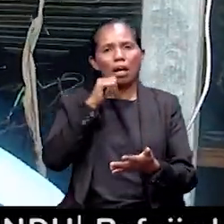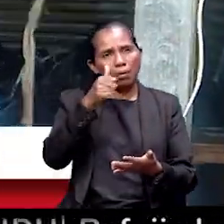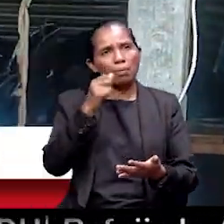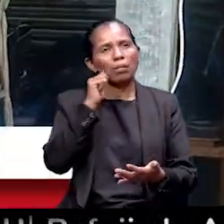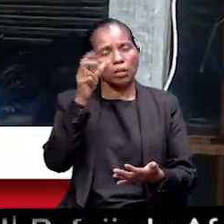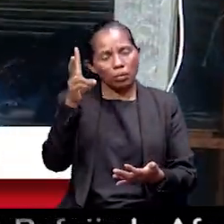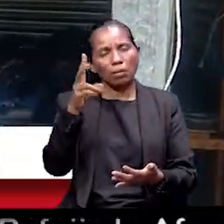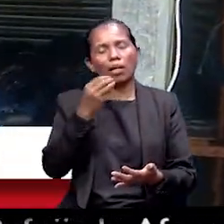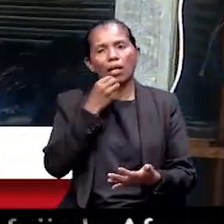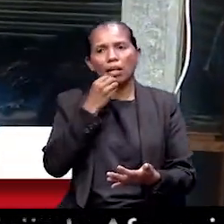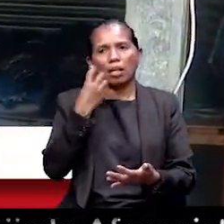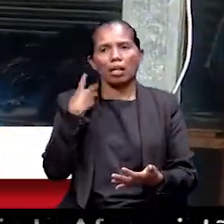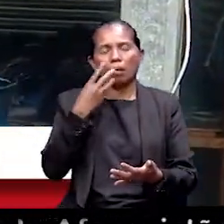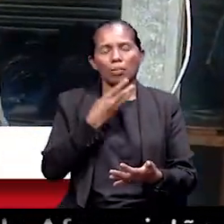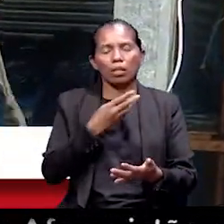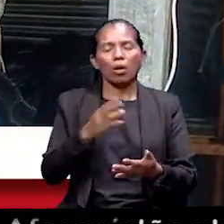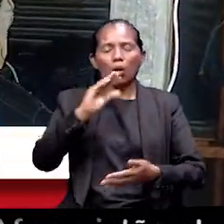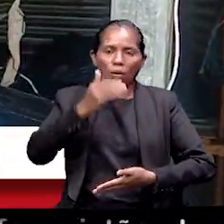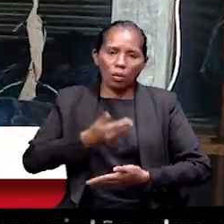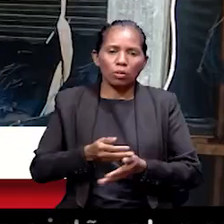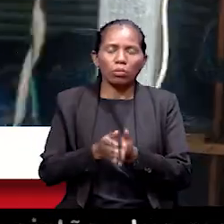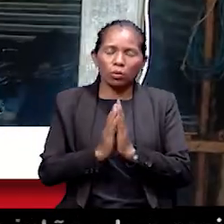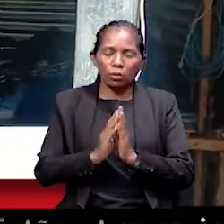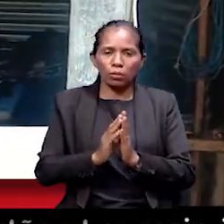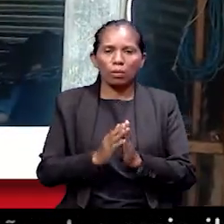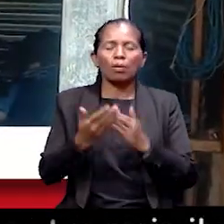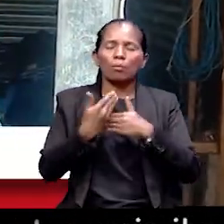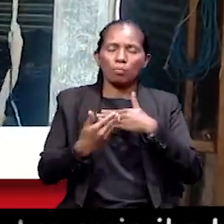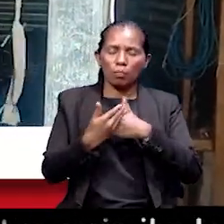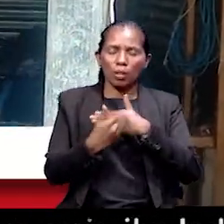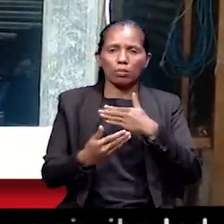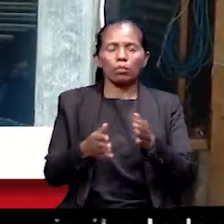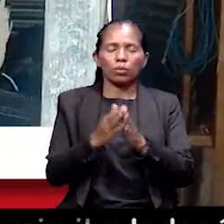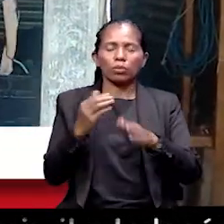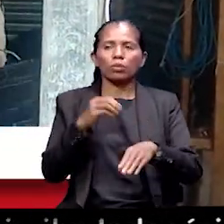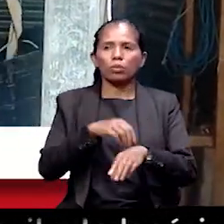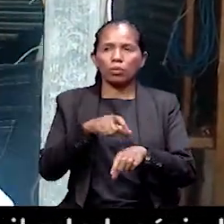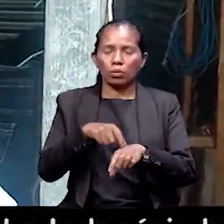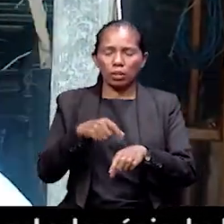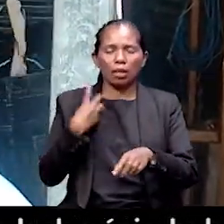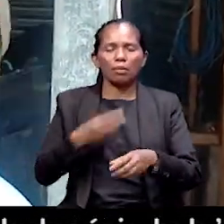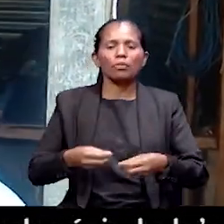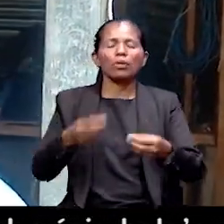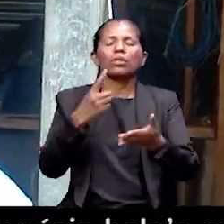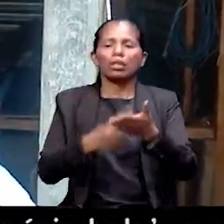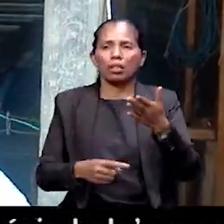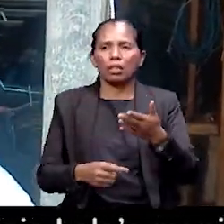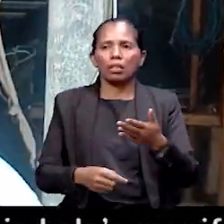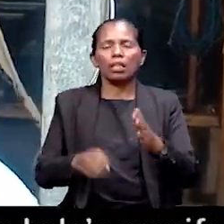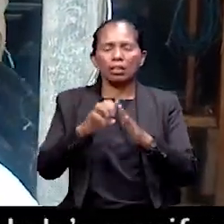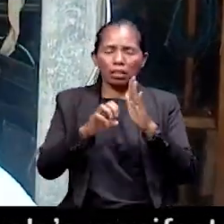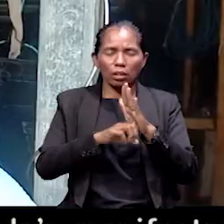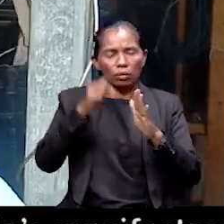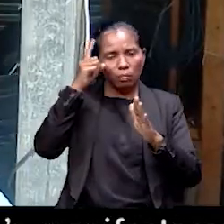dader usu pau usu dosi. Depois ami hori saida maka fofali. Kuitar kuitar mo so comprende to amba. Ami